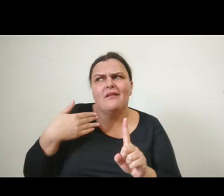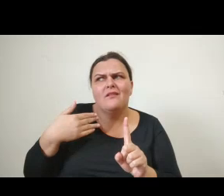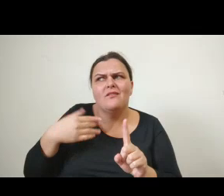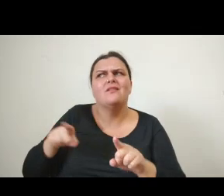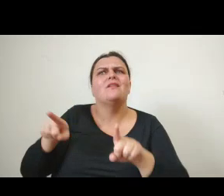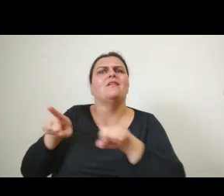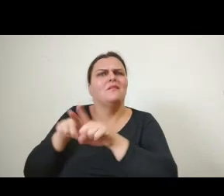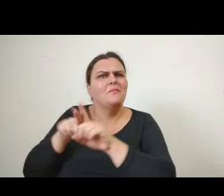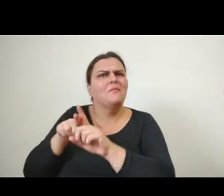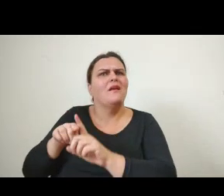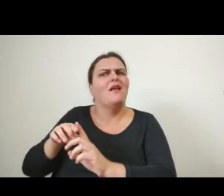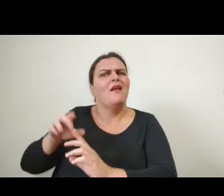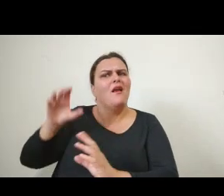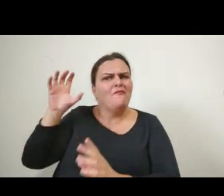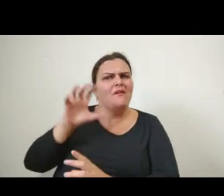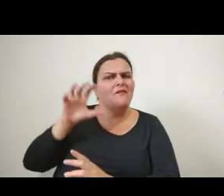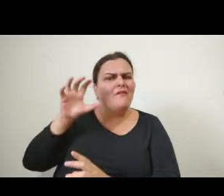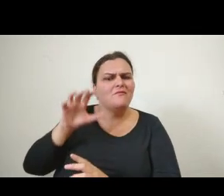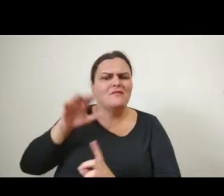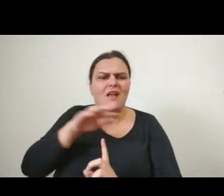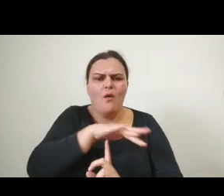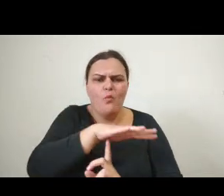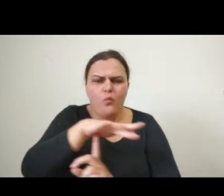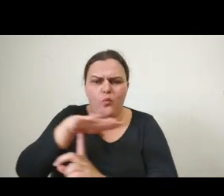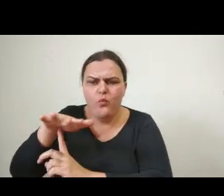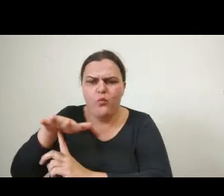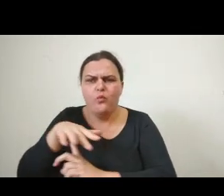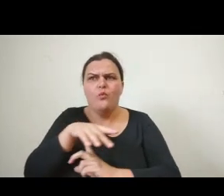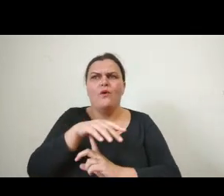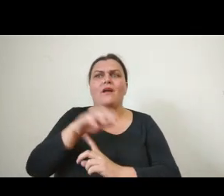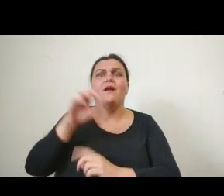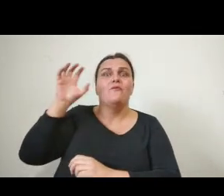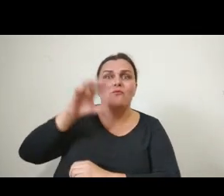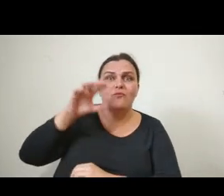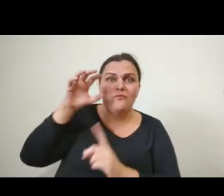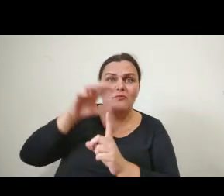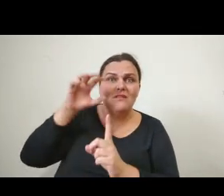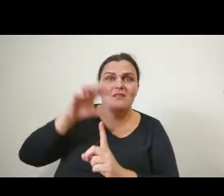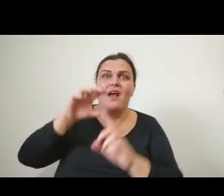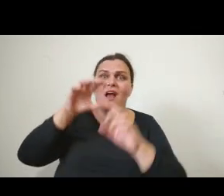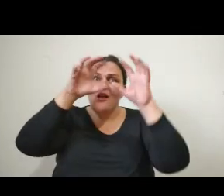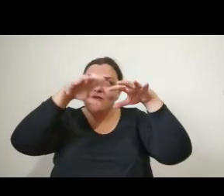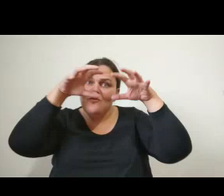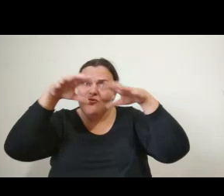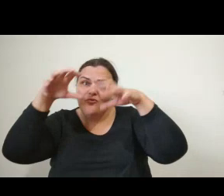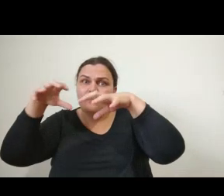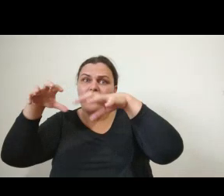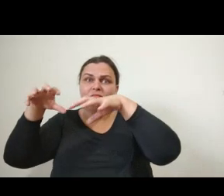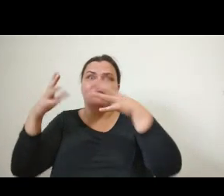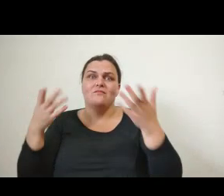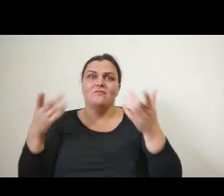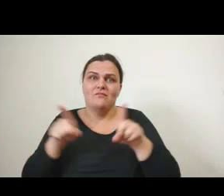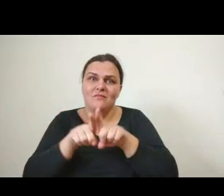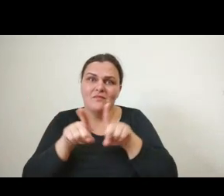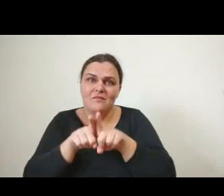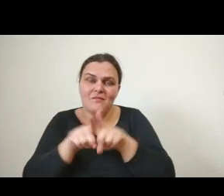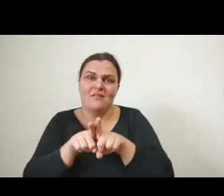chuva, umidade relativa do ar, vai afetar inclusive correntes atmosféricas e oceânicas,